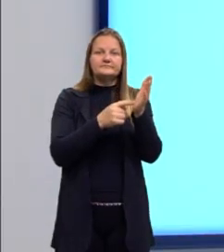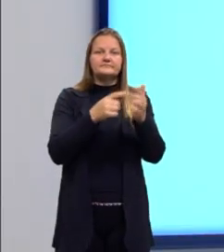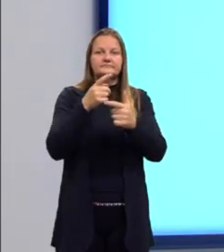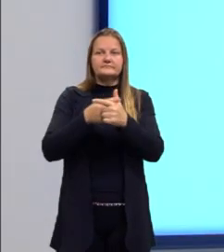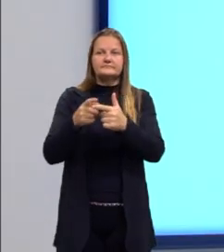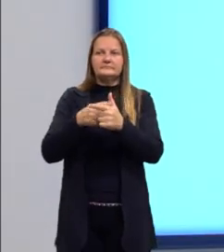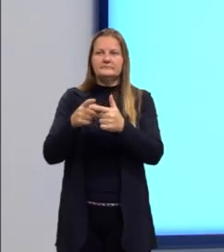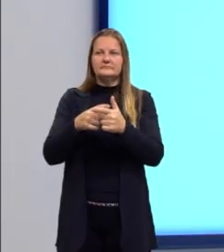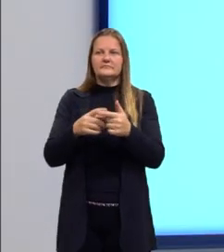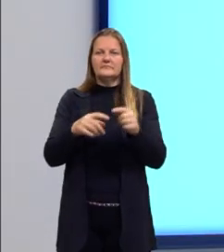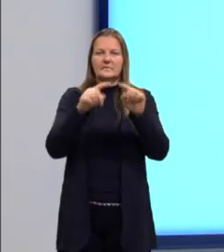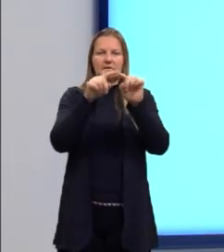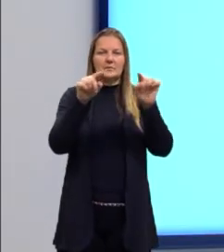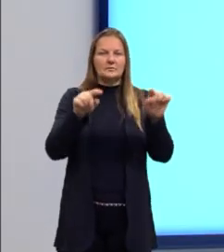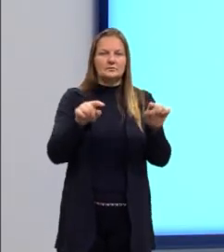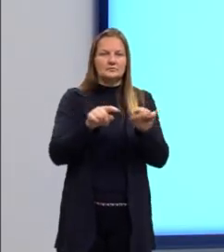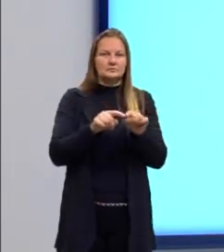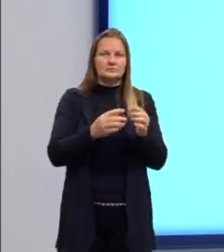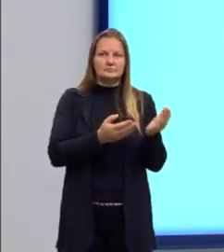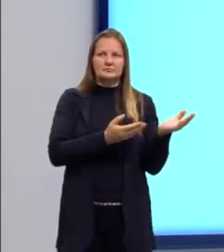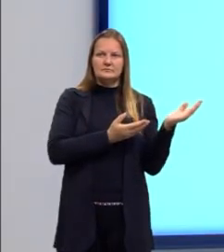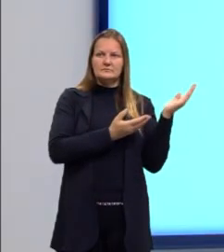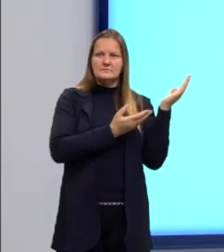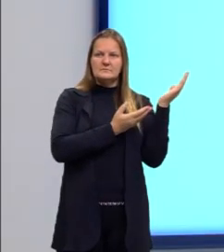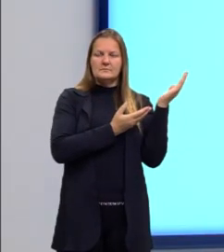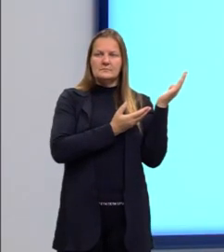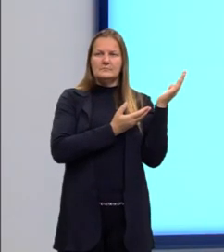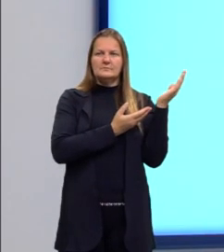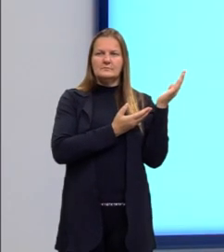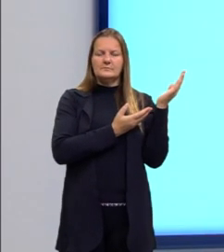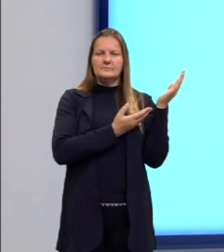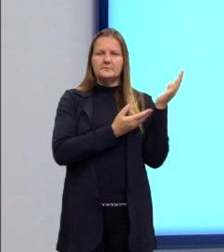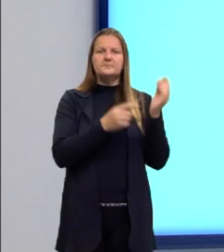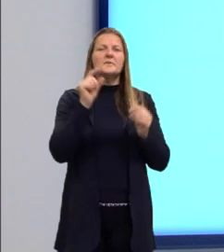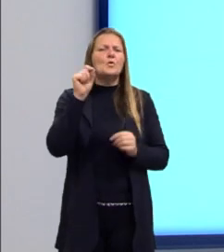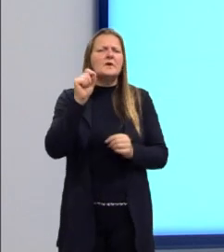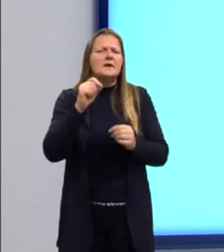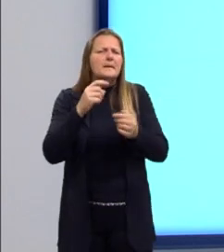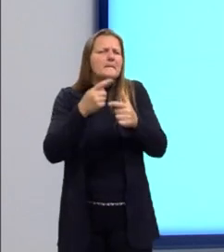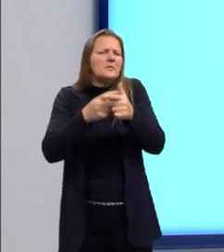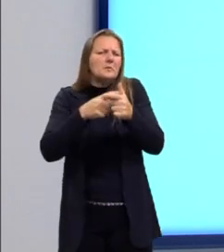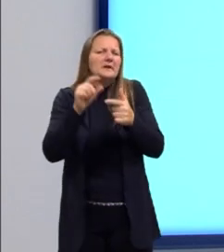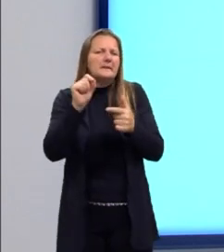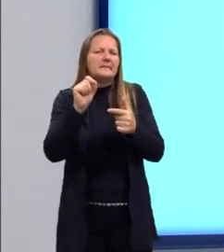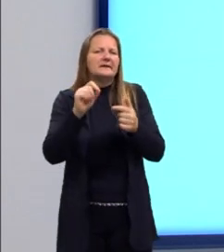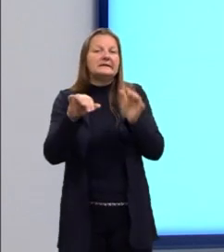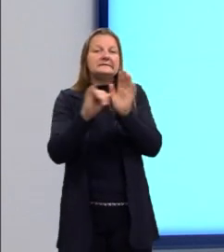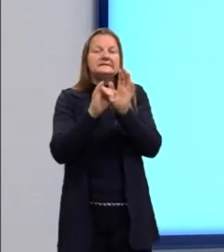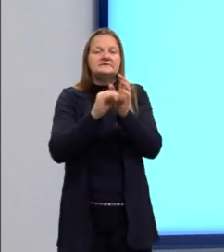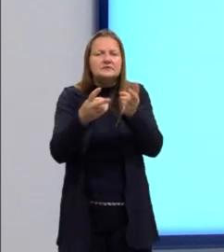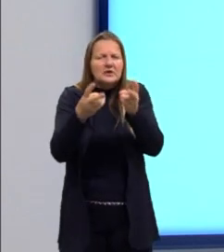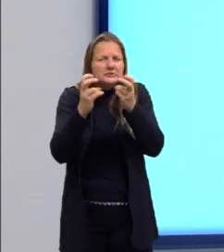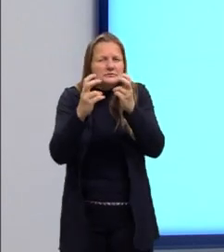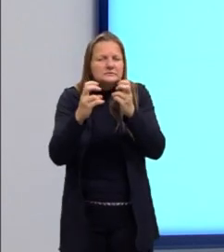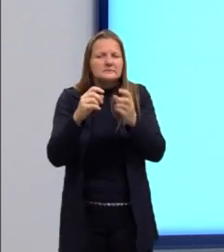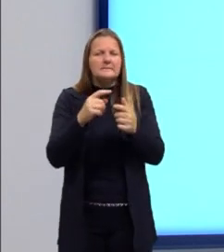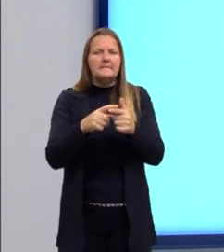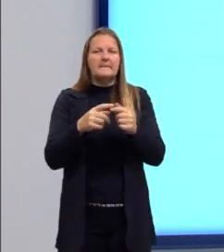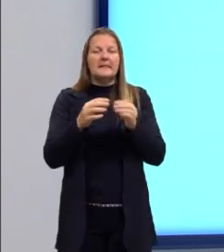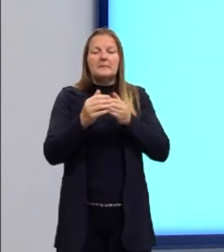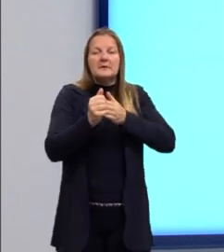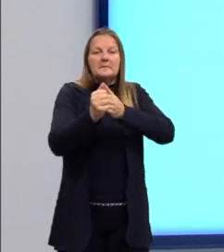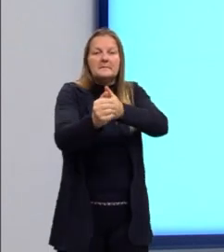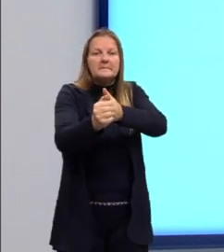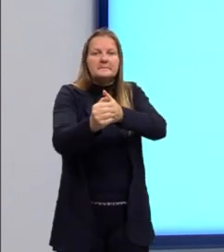como esse primeiro quadradinho de baixo o que que é a identificação do problema ela é norteada né